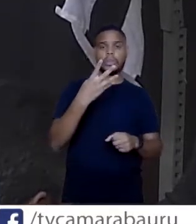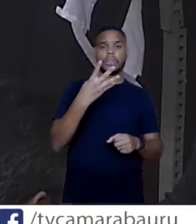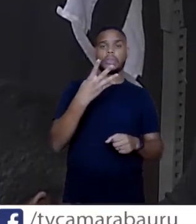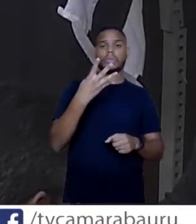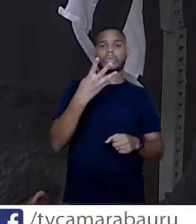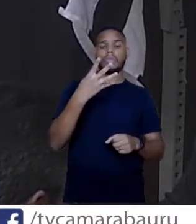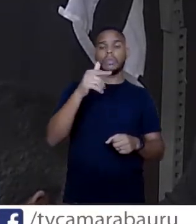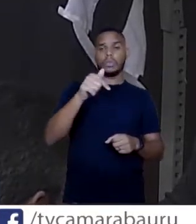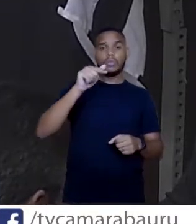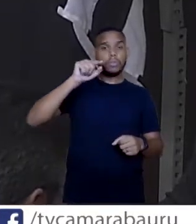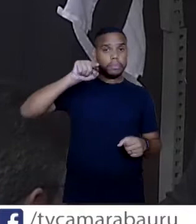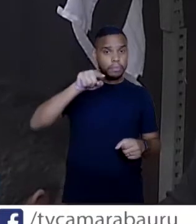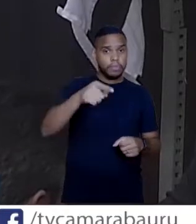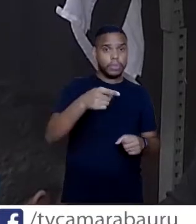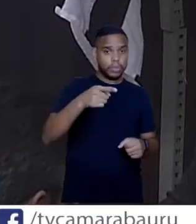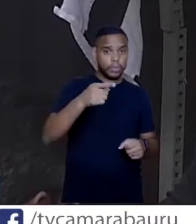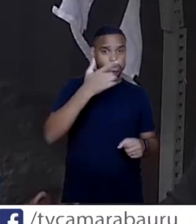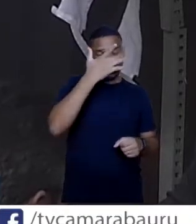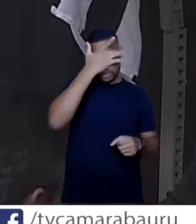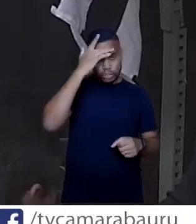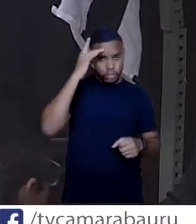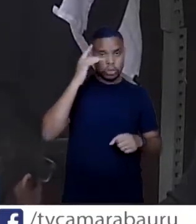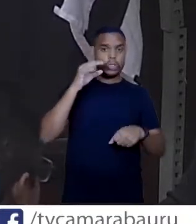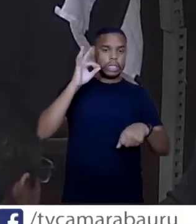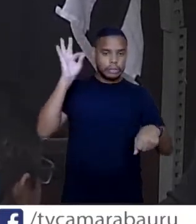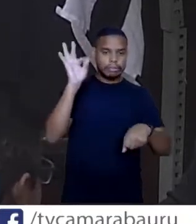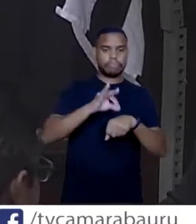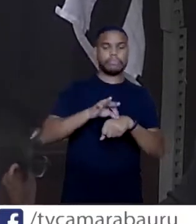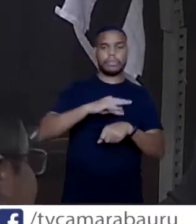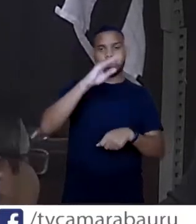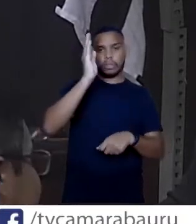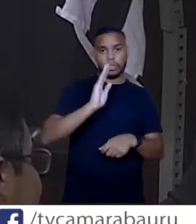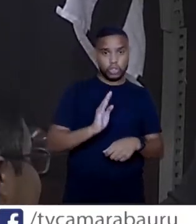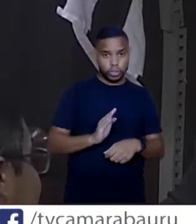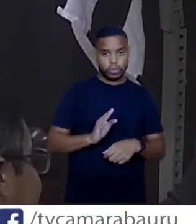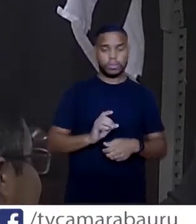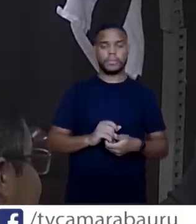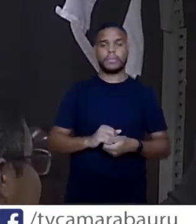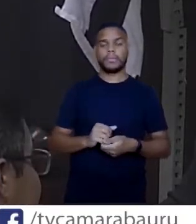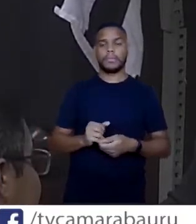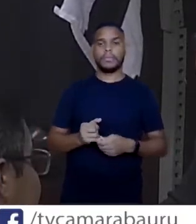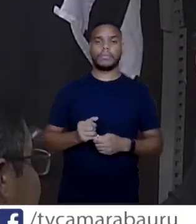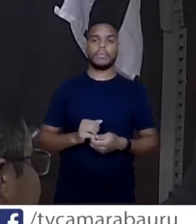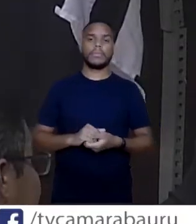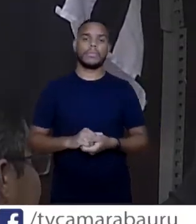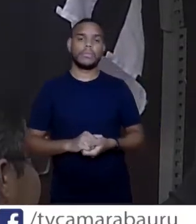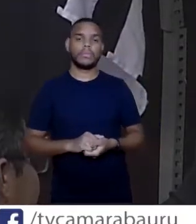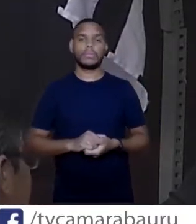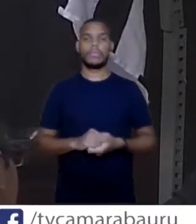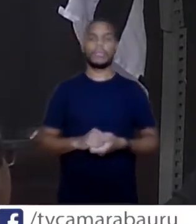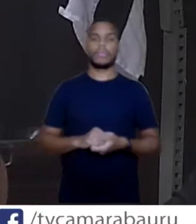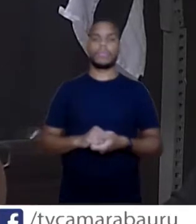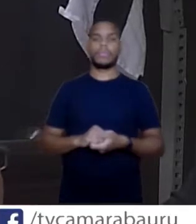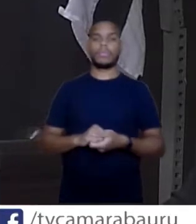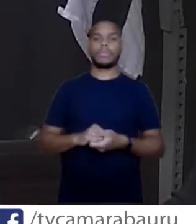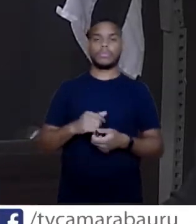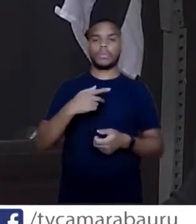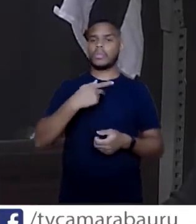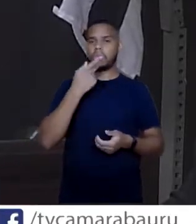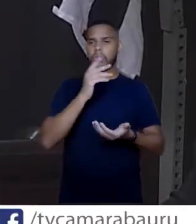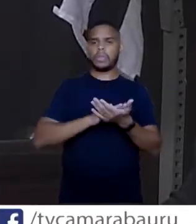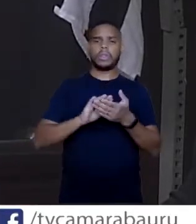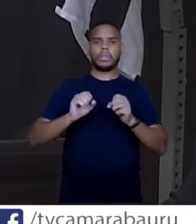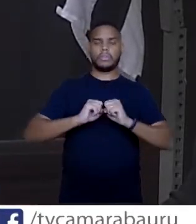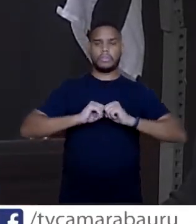mil casos confirmados no brasil de dengue e não se falou em pantene a a